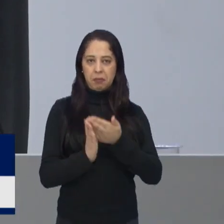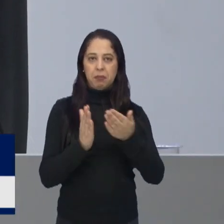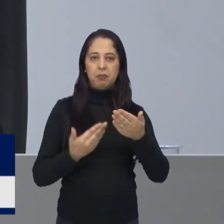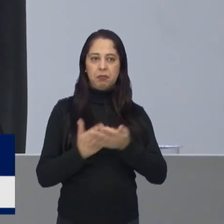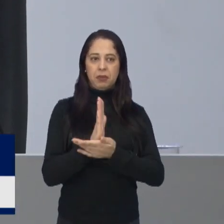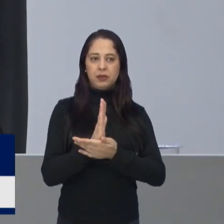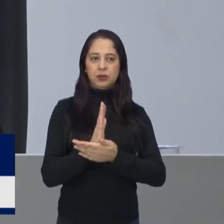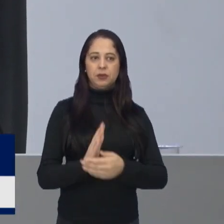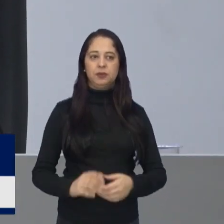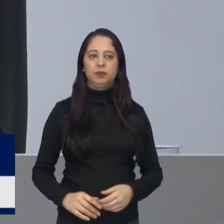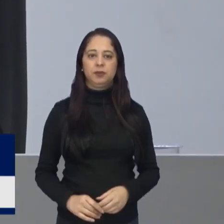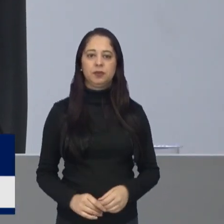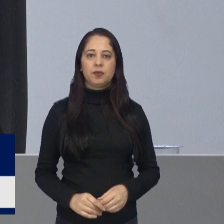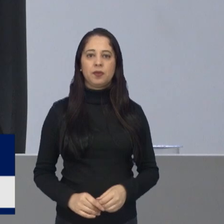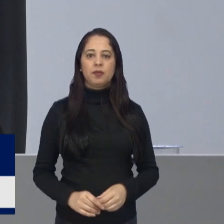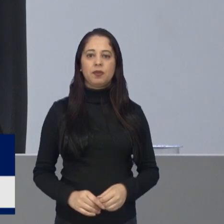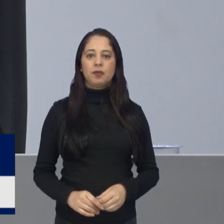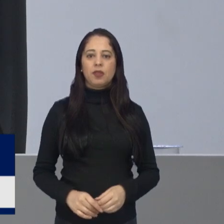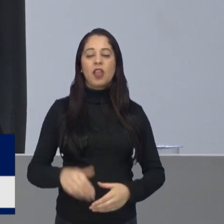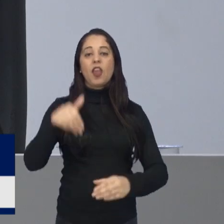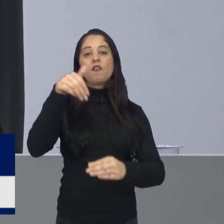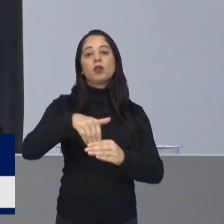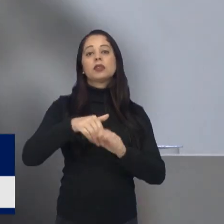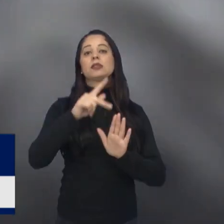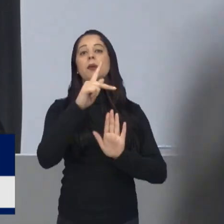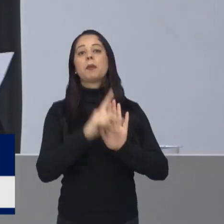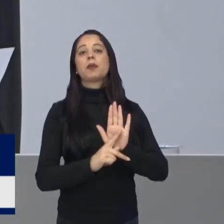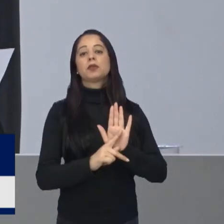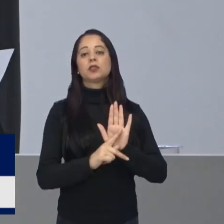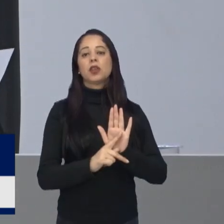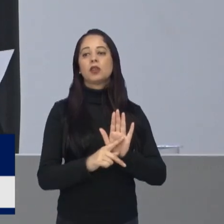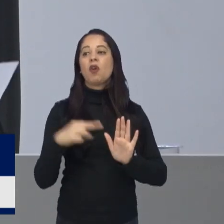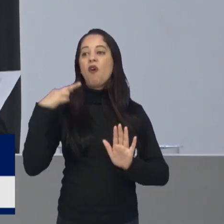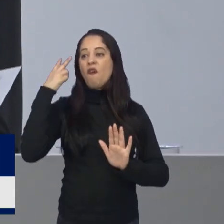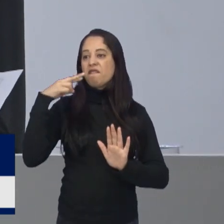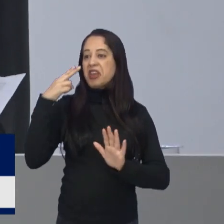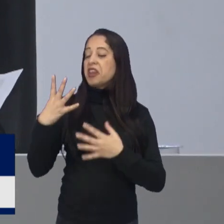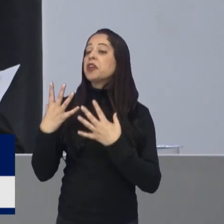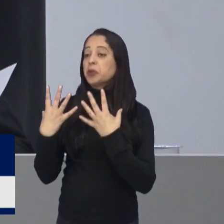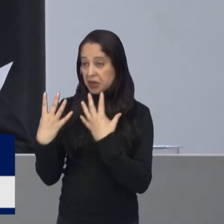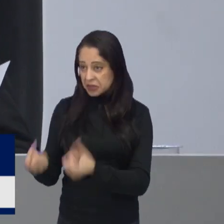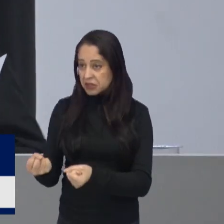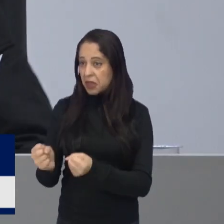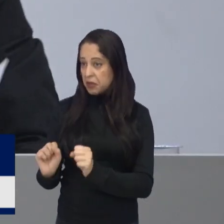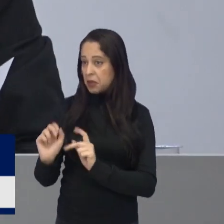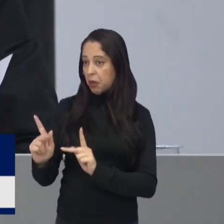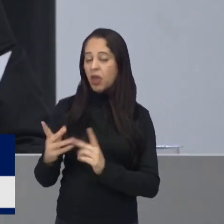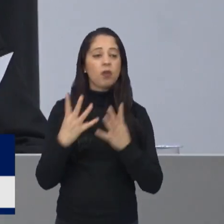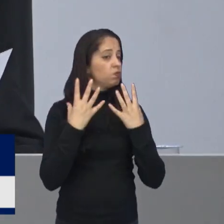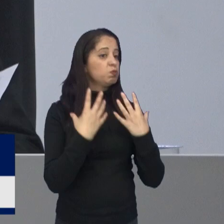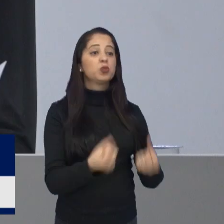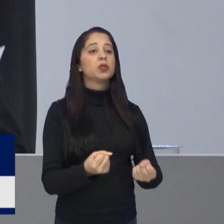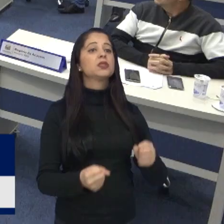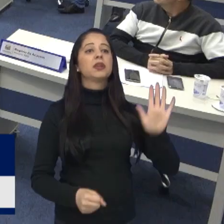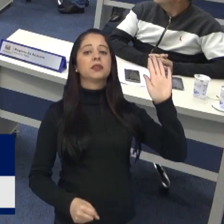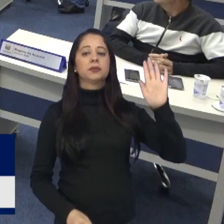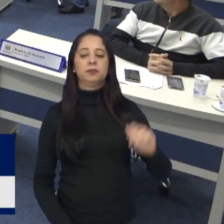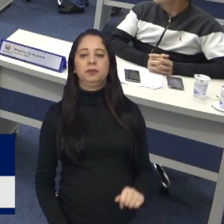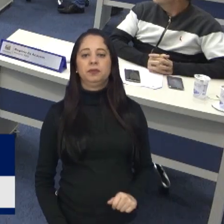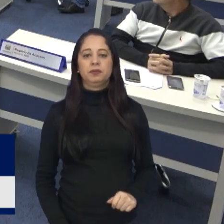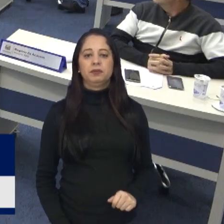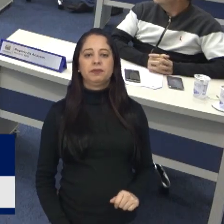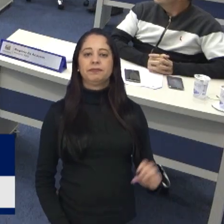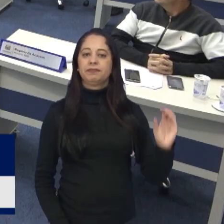por unanimidade. Em votação, o projeto. Vereadores favoráveis permaneçam como estão, os contrários que se manifestem. Nenhum